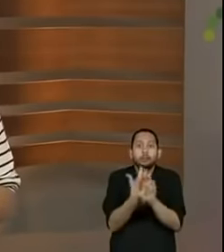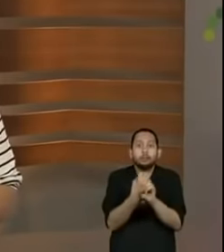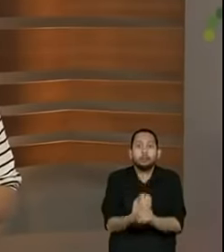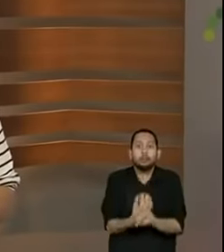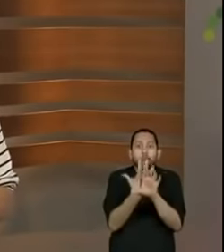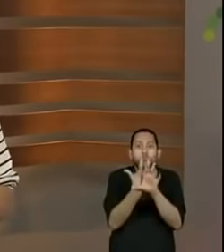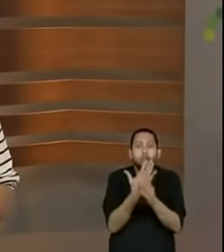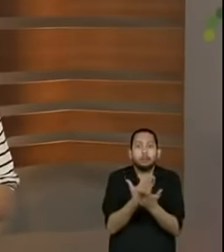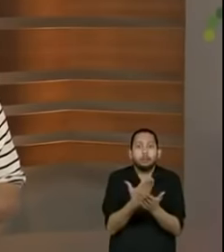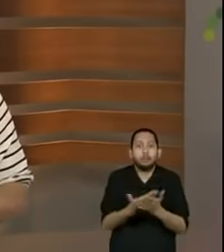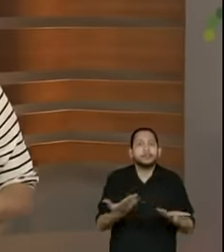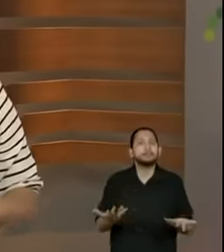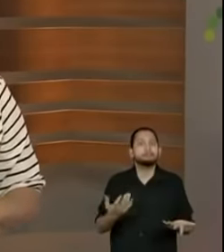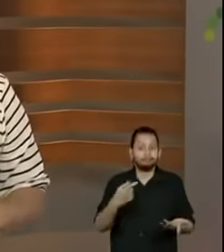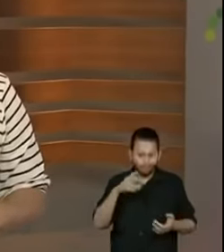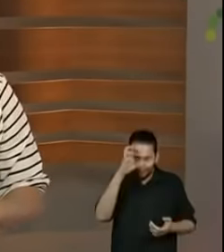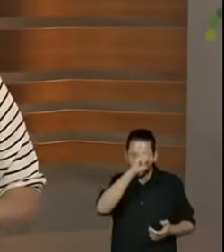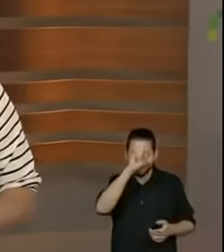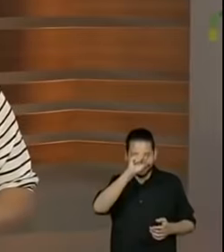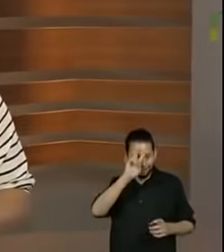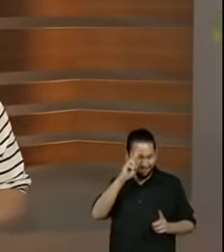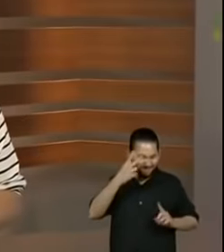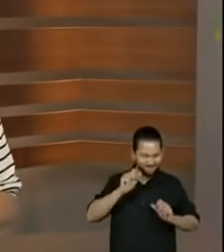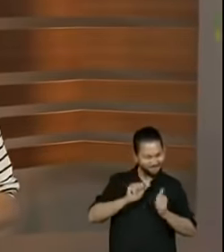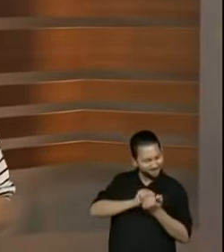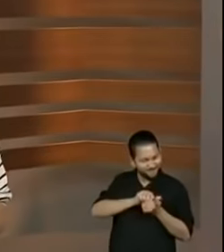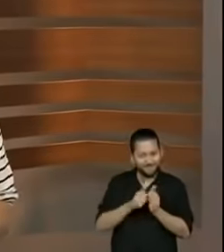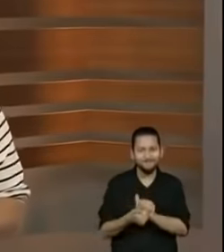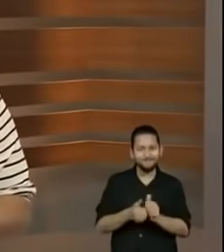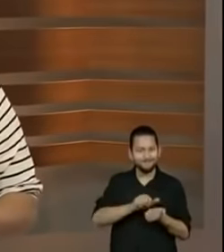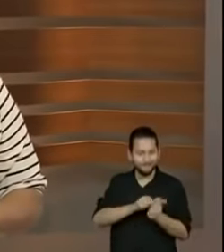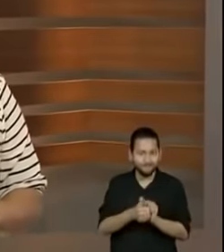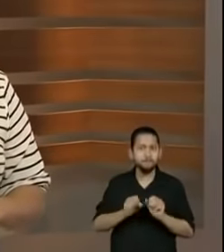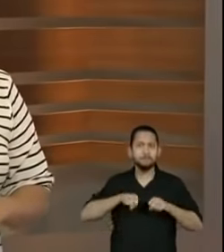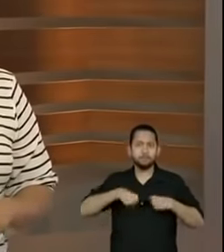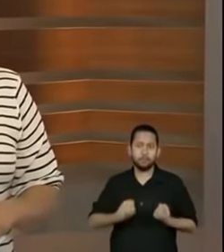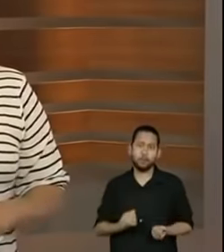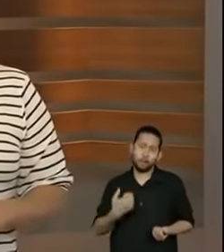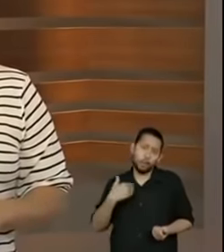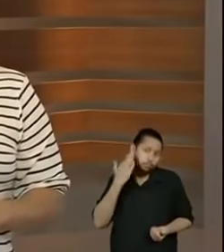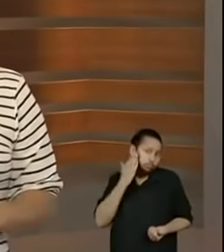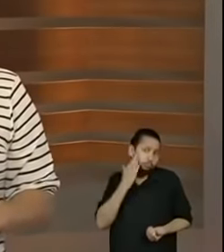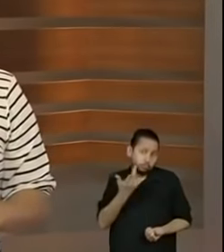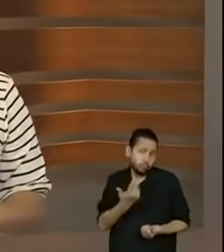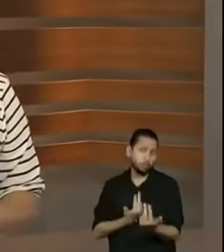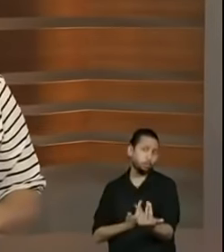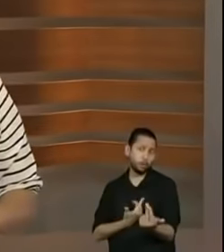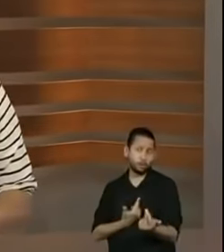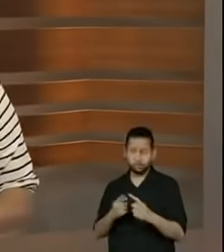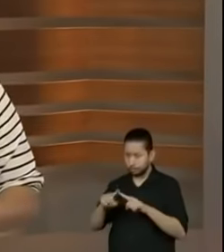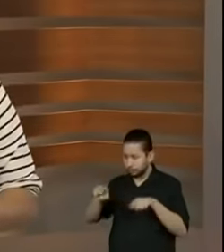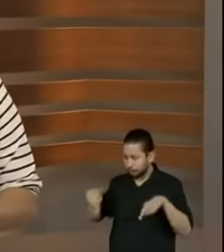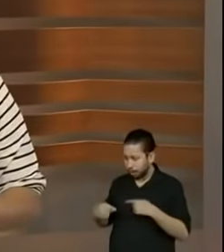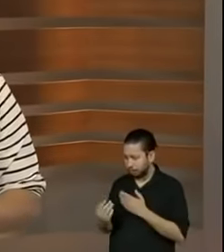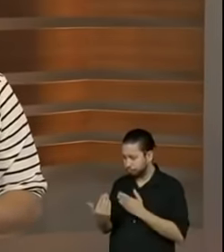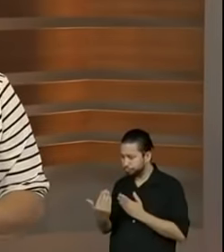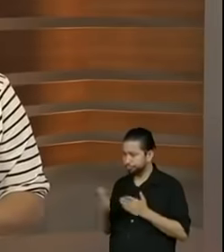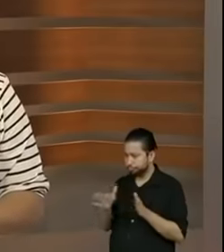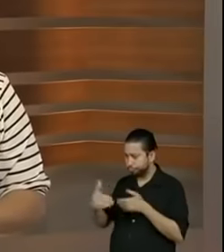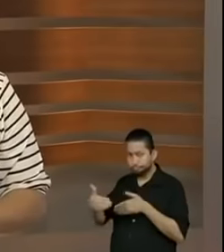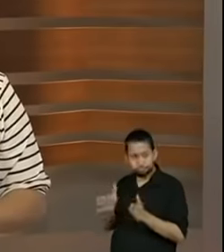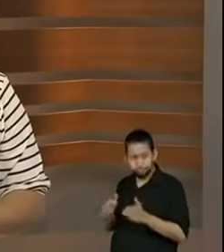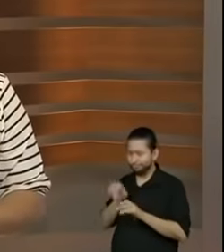alunos. Nós sabemos de todas as dificuldades, eu sei, sou professora de sala de aula e sei o quanto a gente teve que se